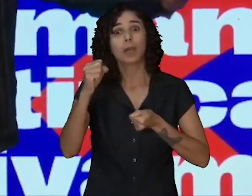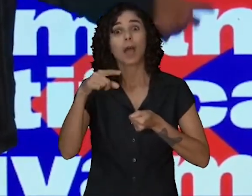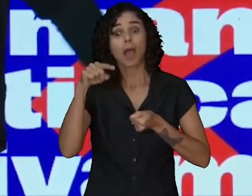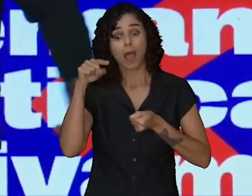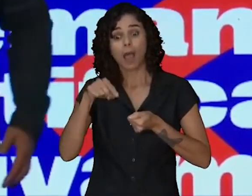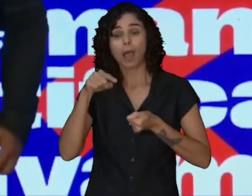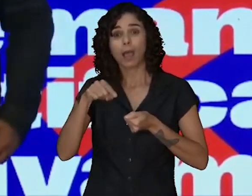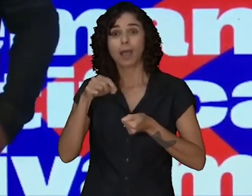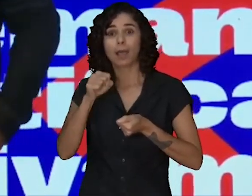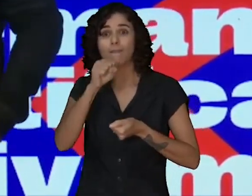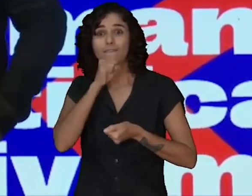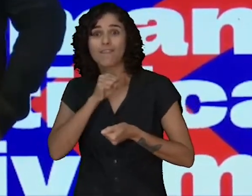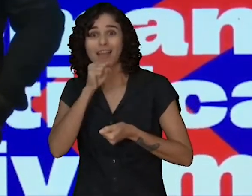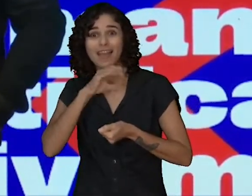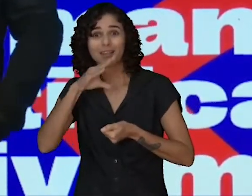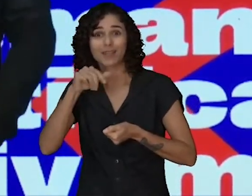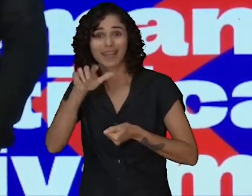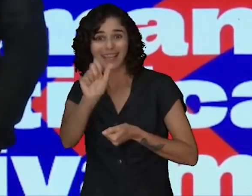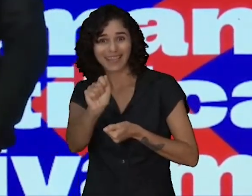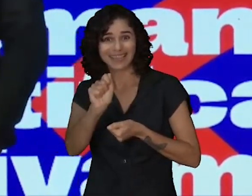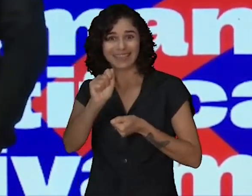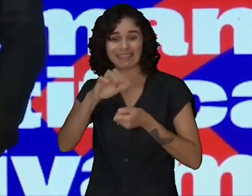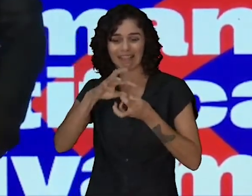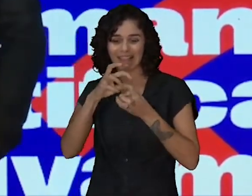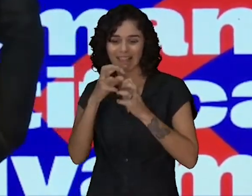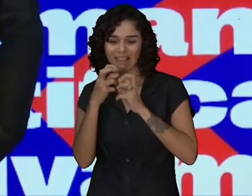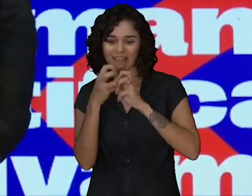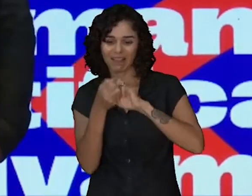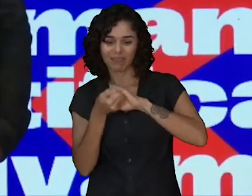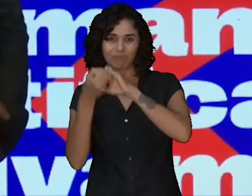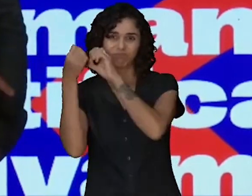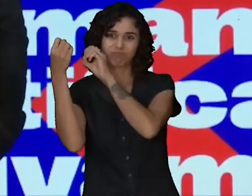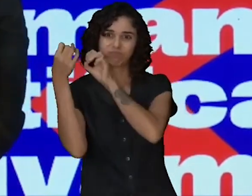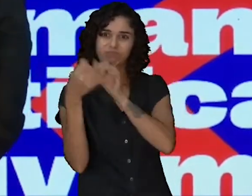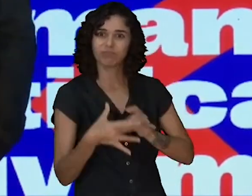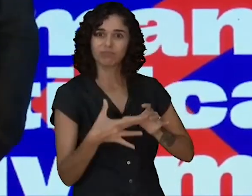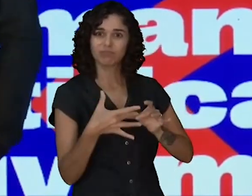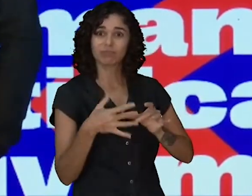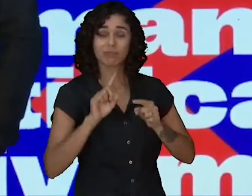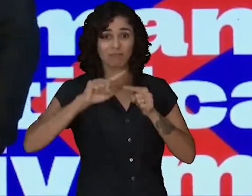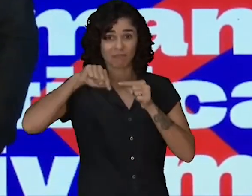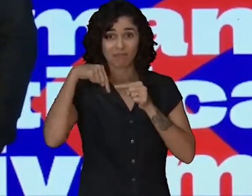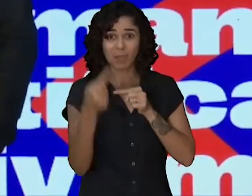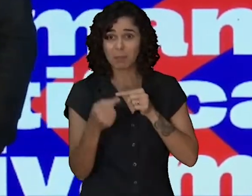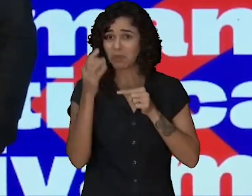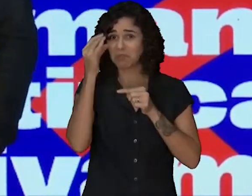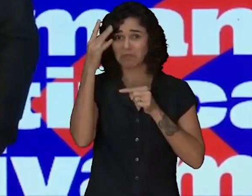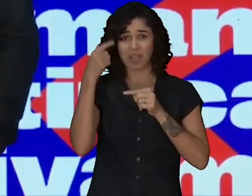e ressecado de cana. E depois até eu, que era criança, consegui rodar.